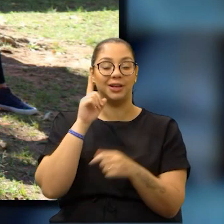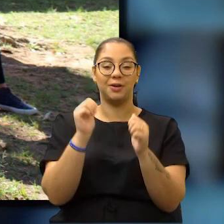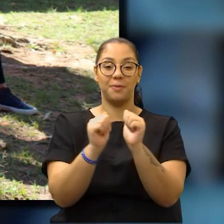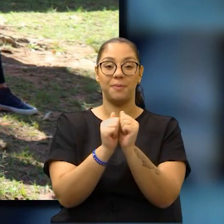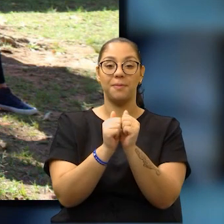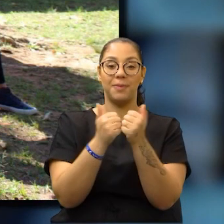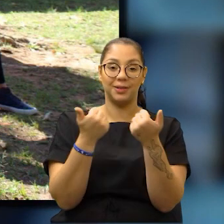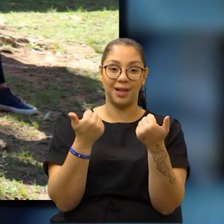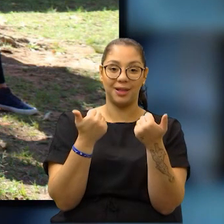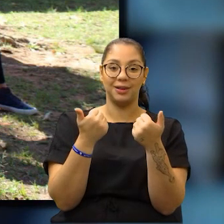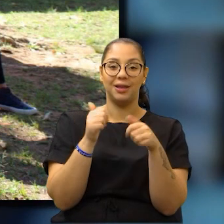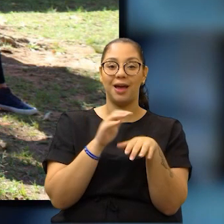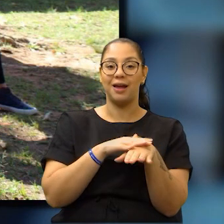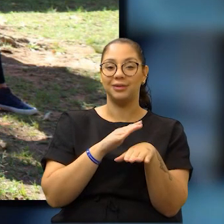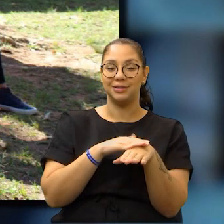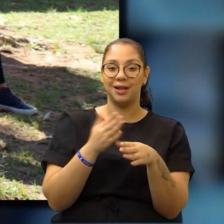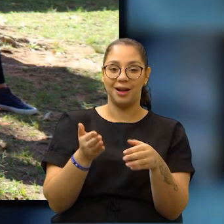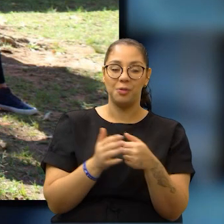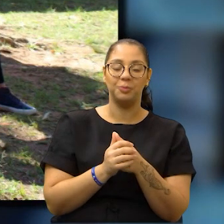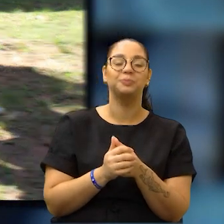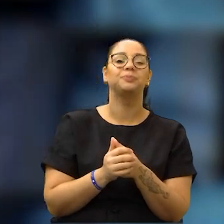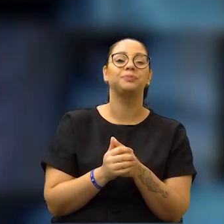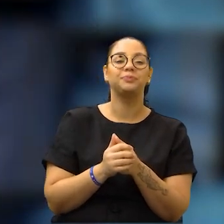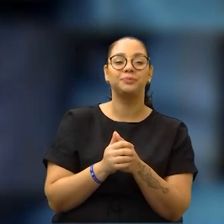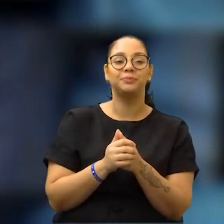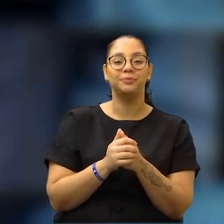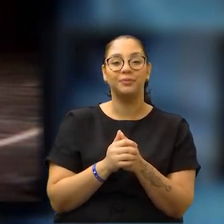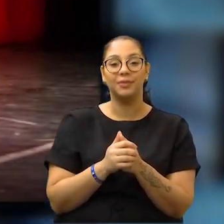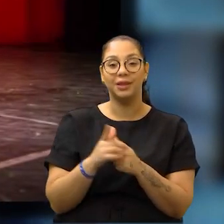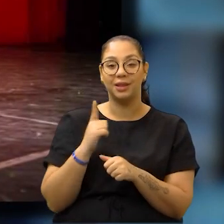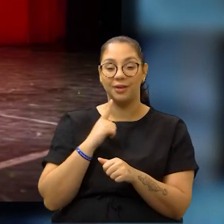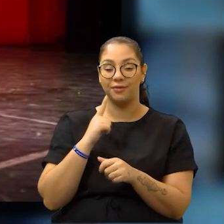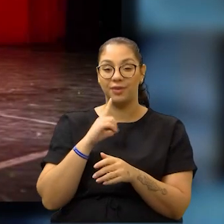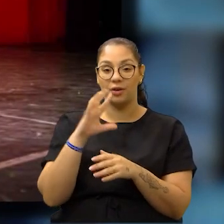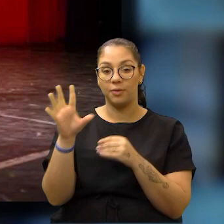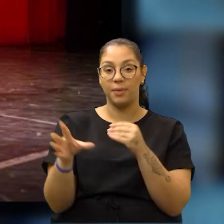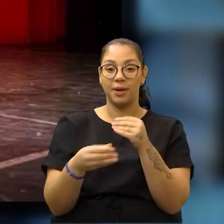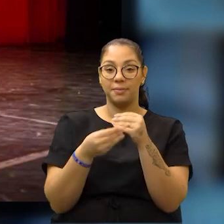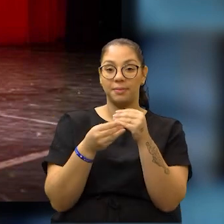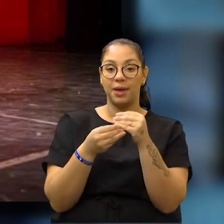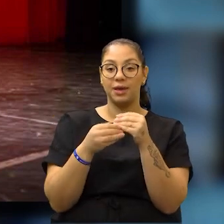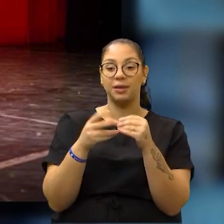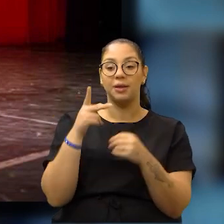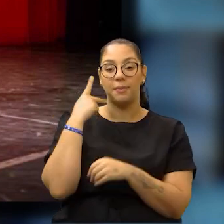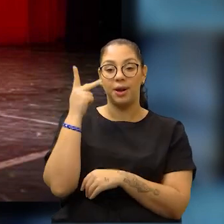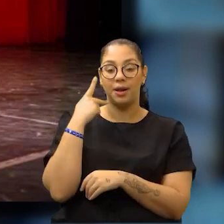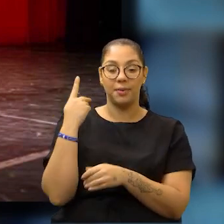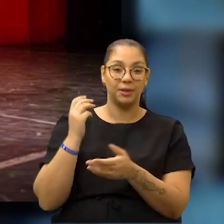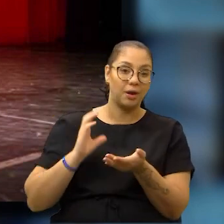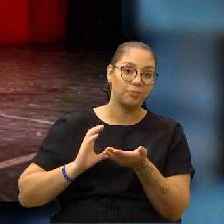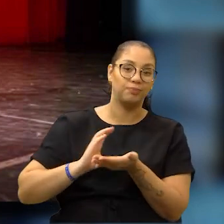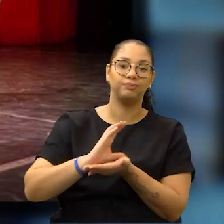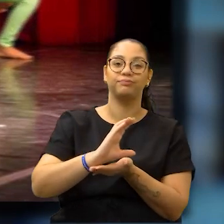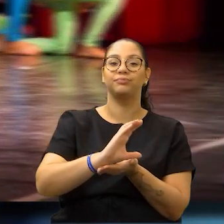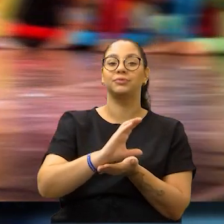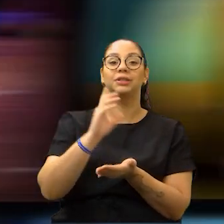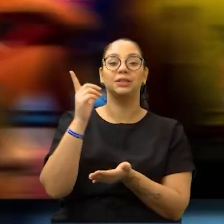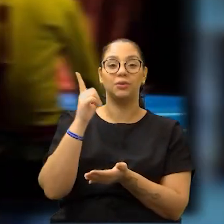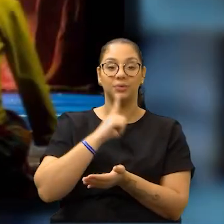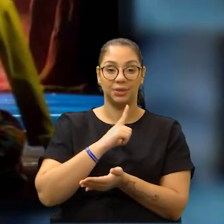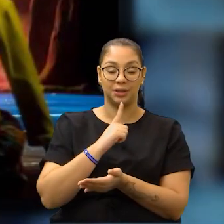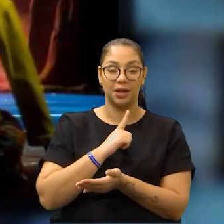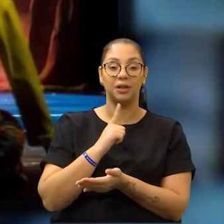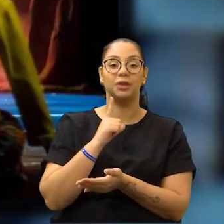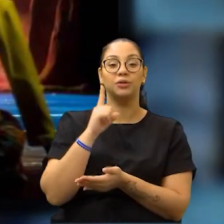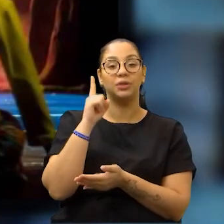também, diariamente, a padaria artesanal. Então, foi através da emenda parlamentar que a gente conseguiu o